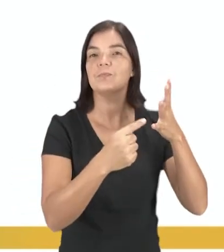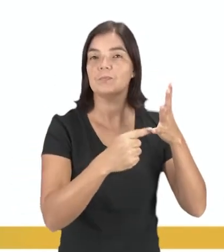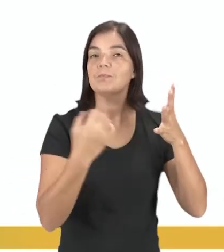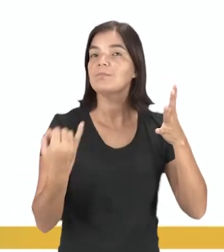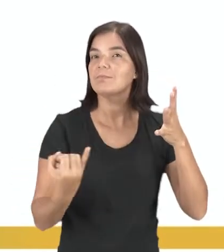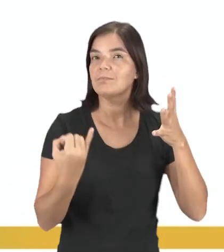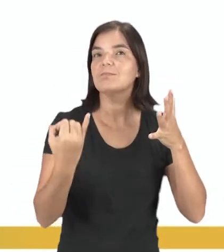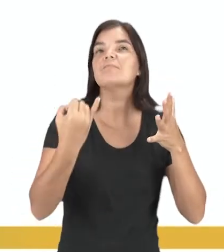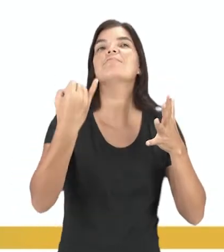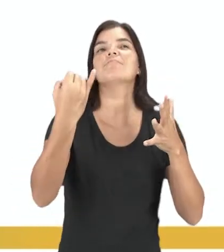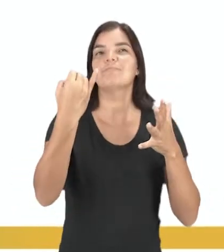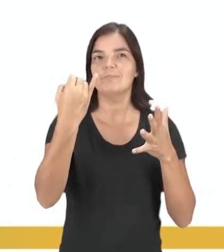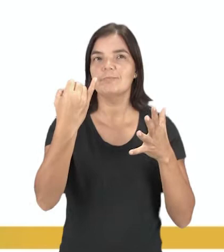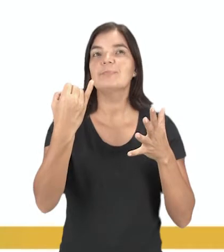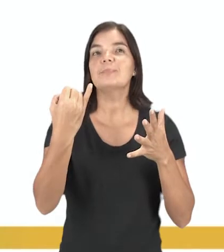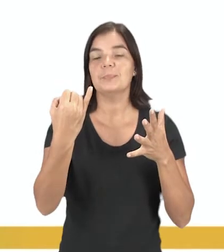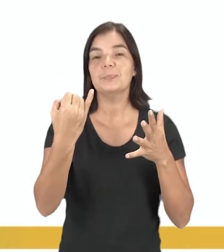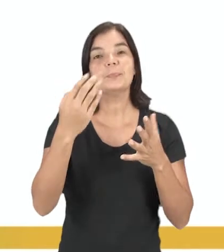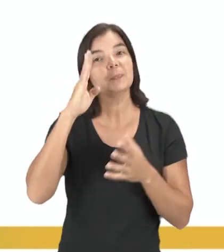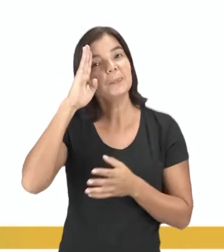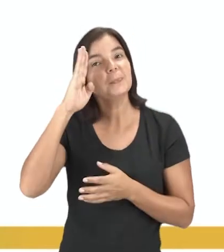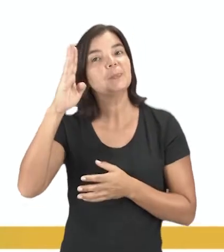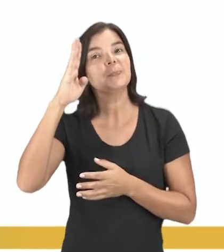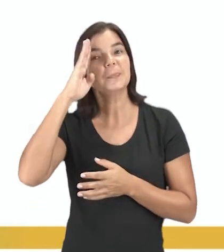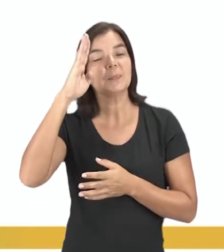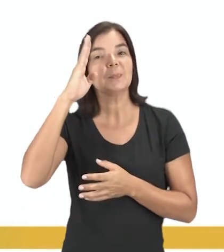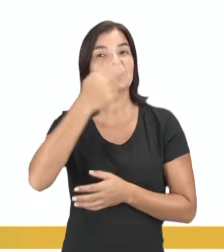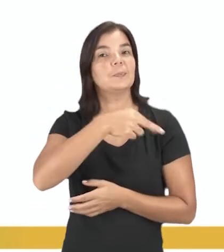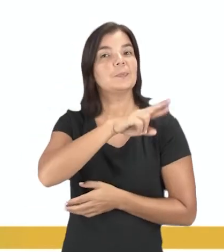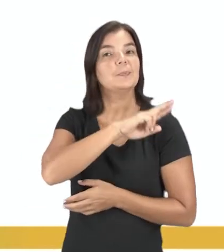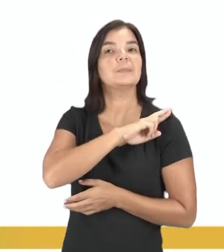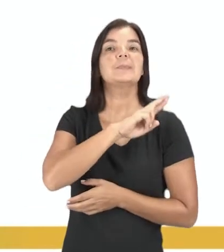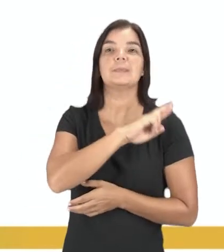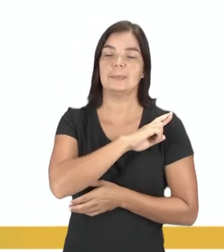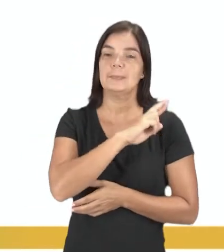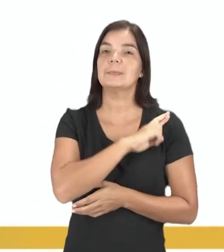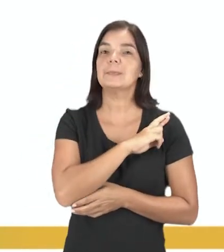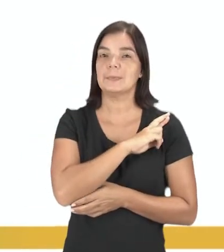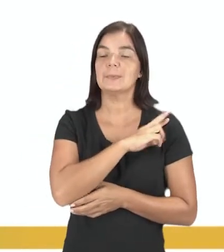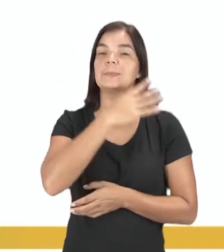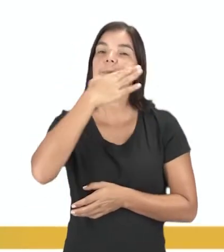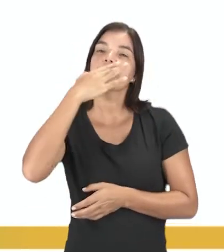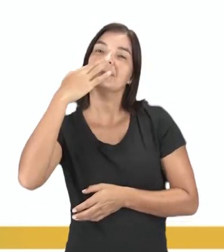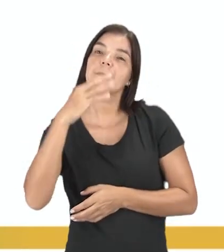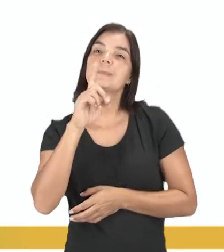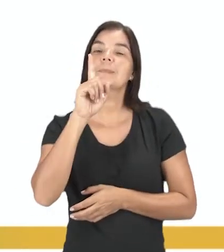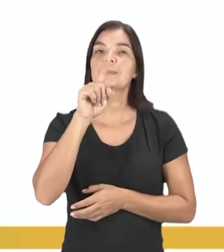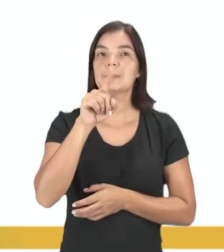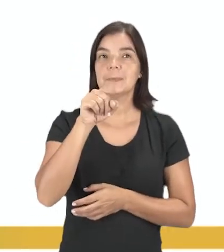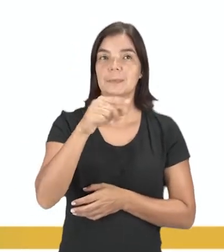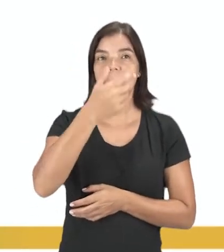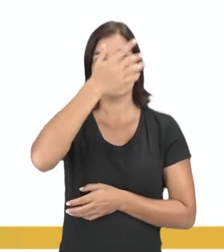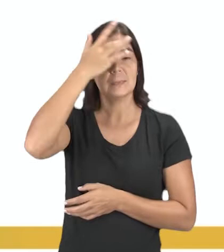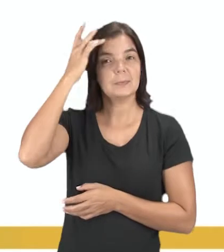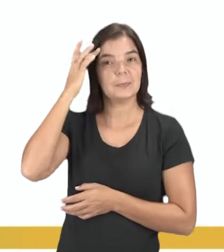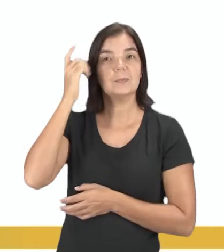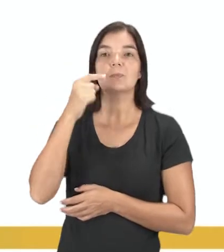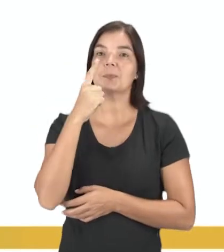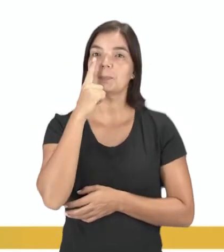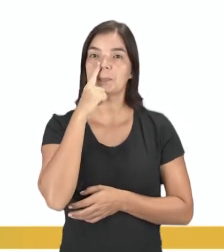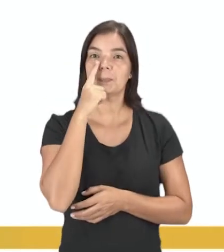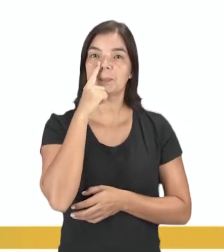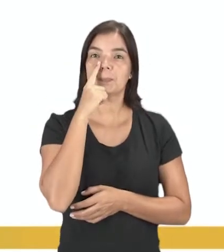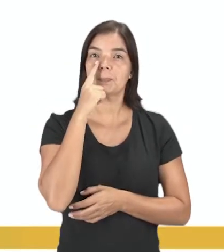muito importante. Então, o principal órgão responsável pela olfação nos seres dos humanos é